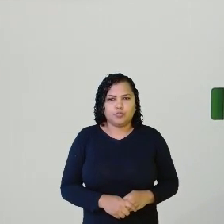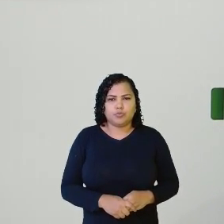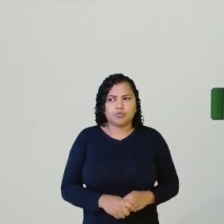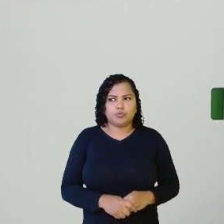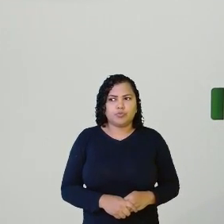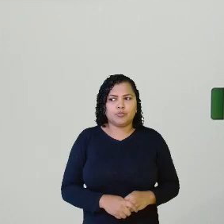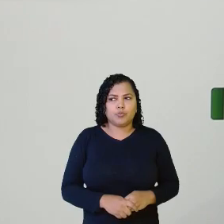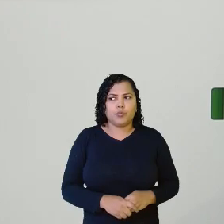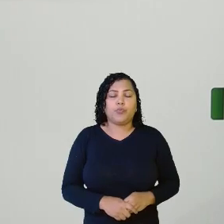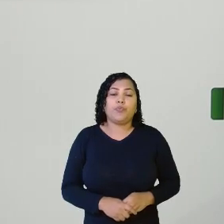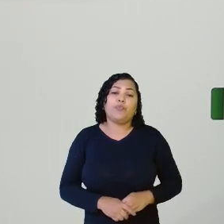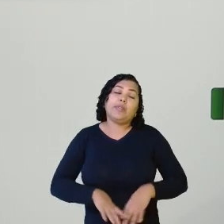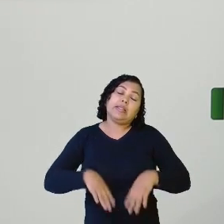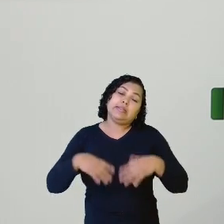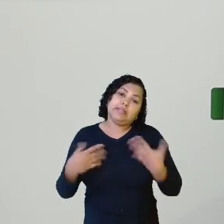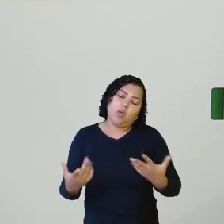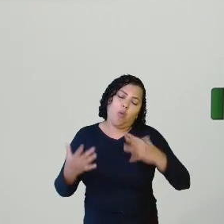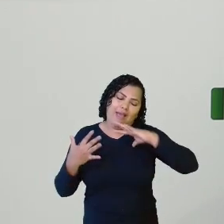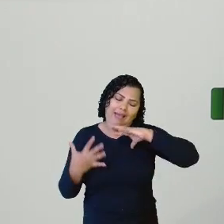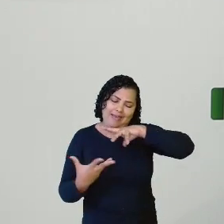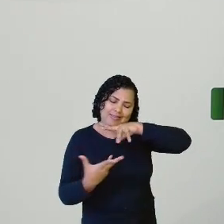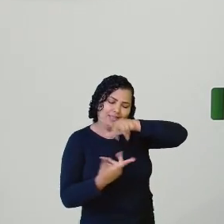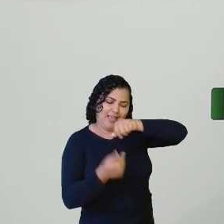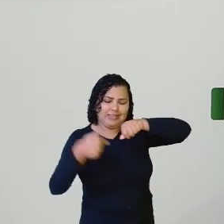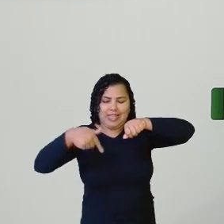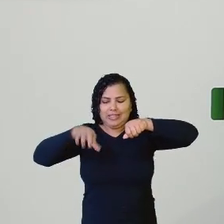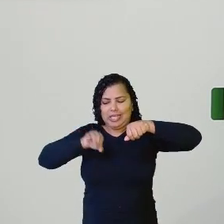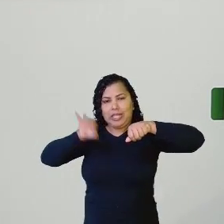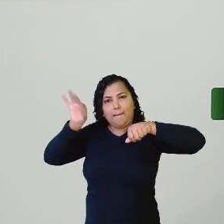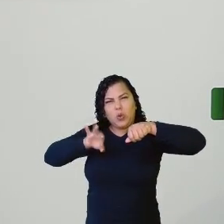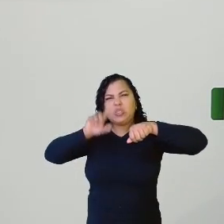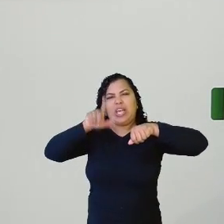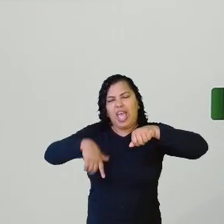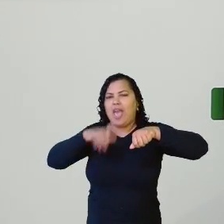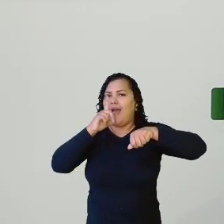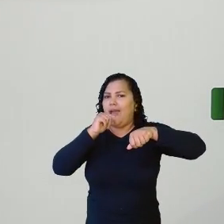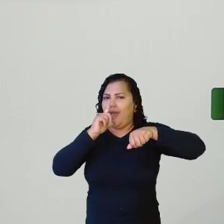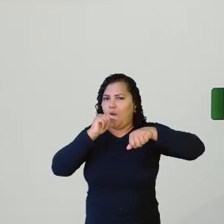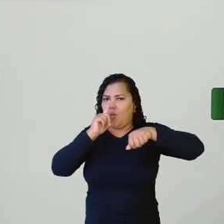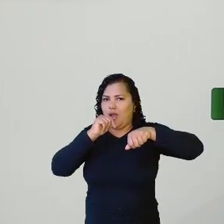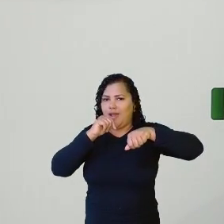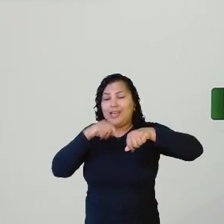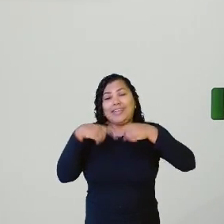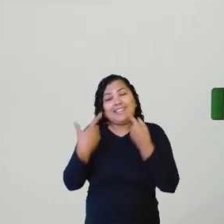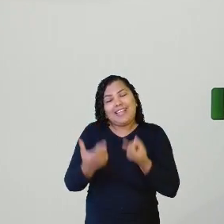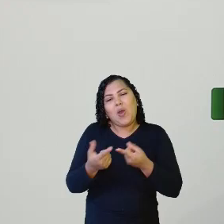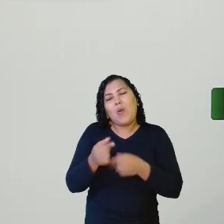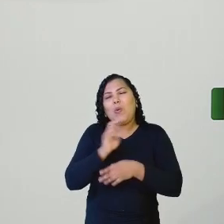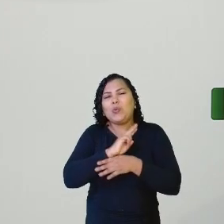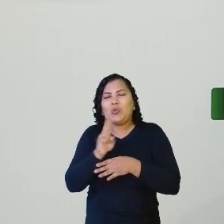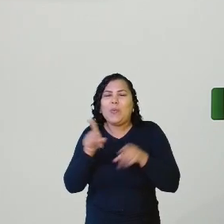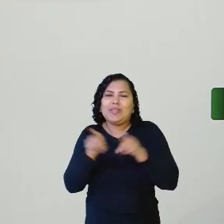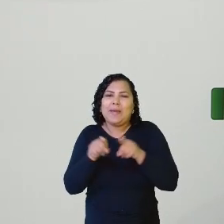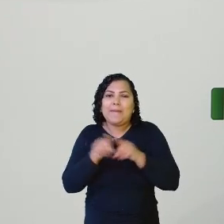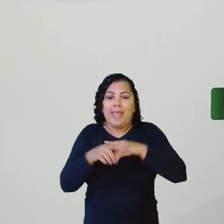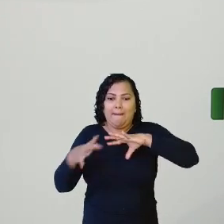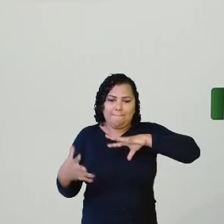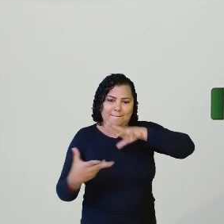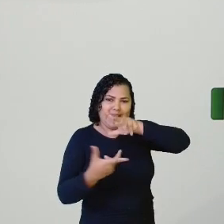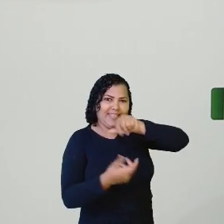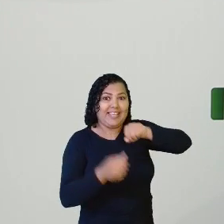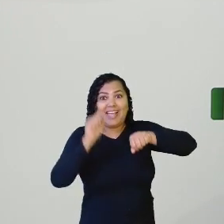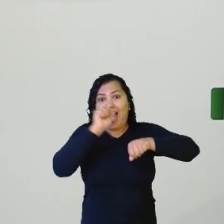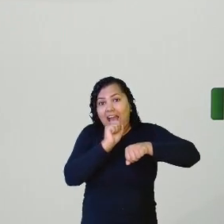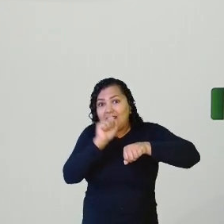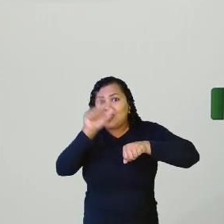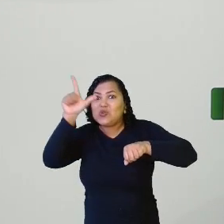Por ter a maior parte de sua superfície coberta por água, a Terra também é conhecida como planeta azul. É isso que o nosso astronautazinho está